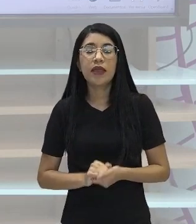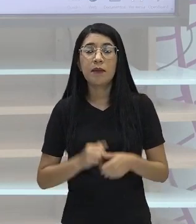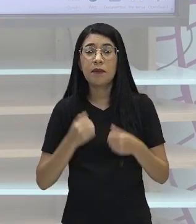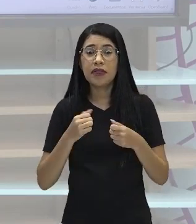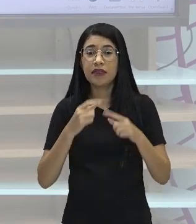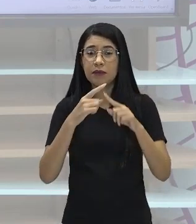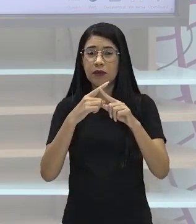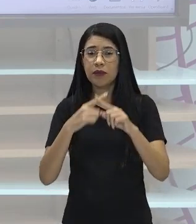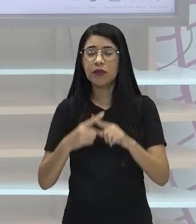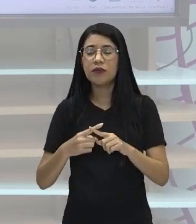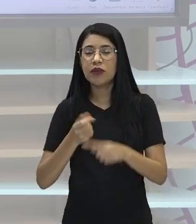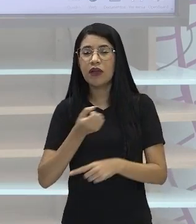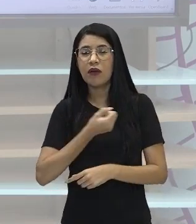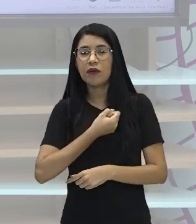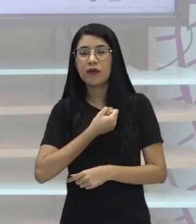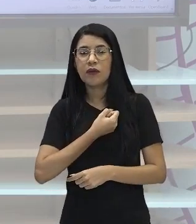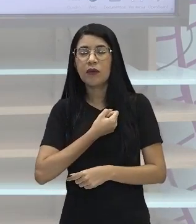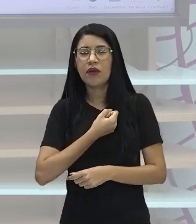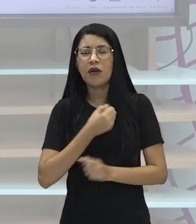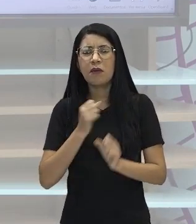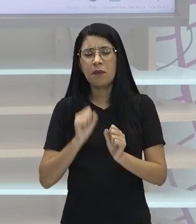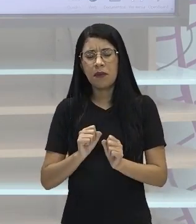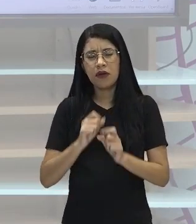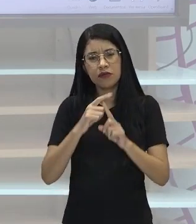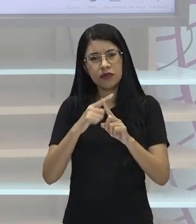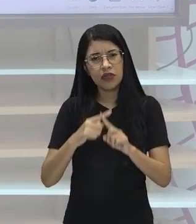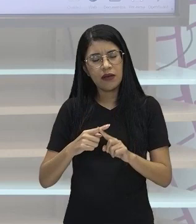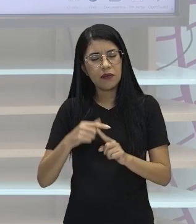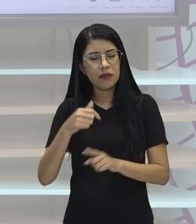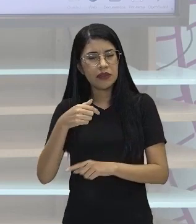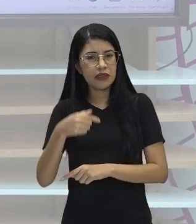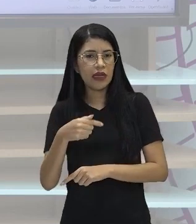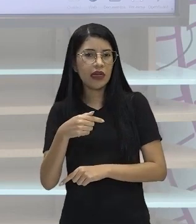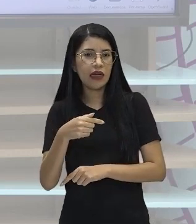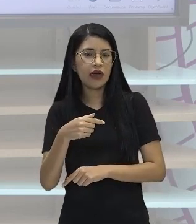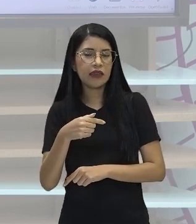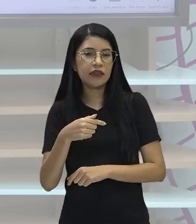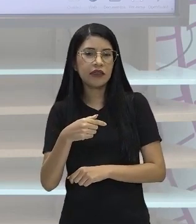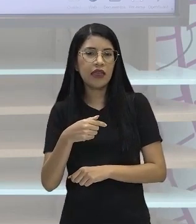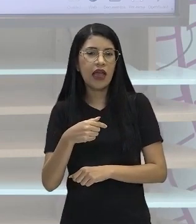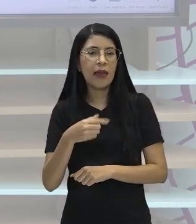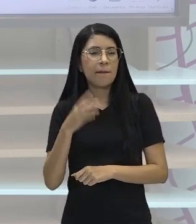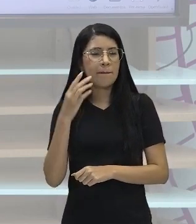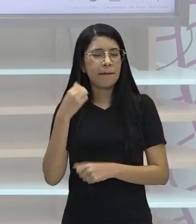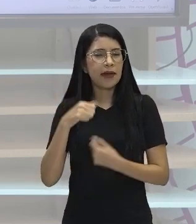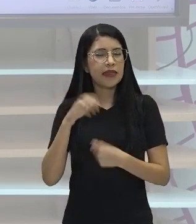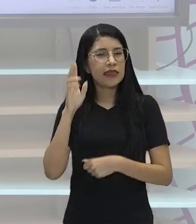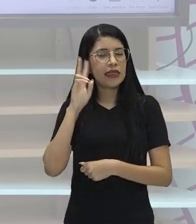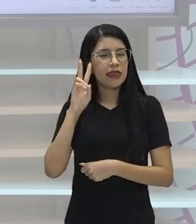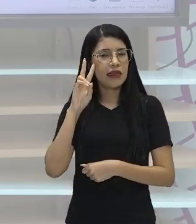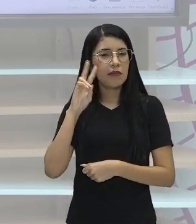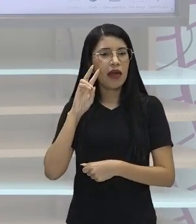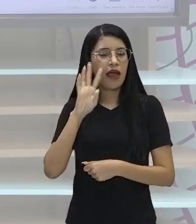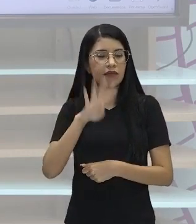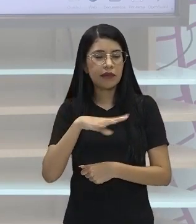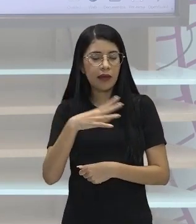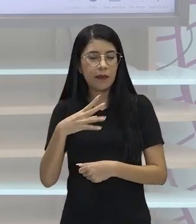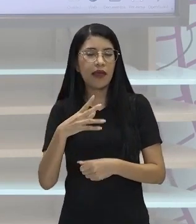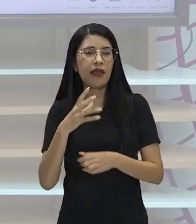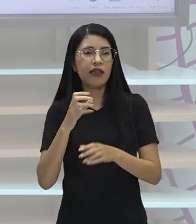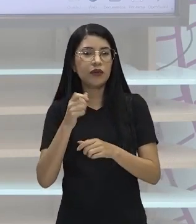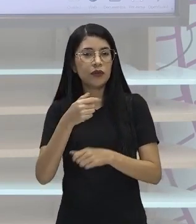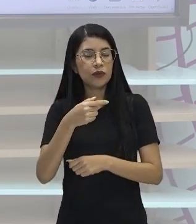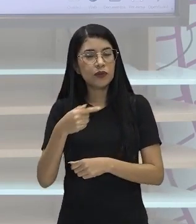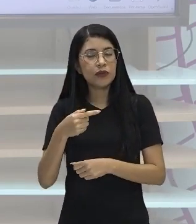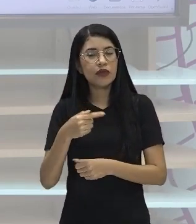multiplicação desses números. Quando eu falo é por 7, basta você buscar a tabuada de 7. Aí não é. Então, vou ao